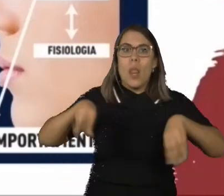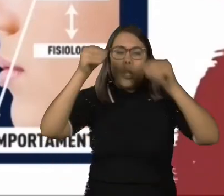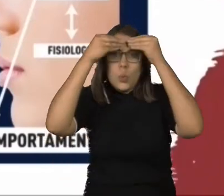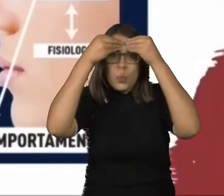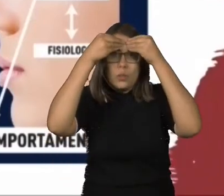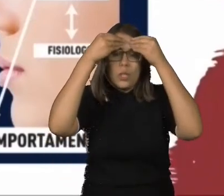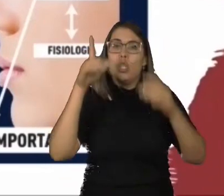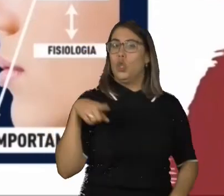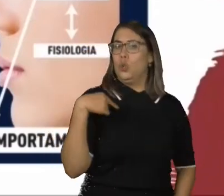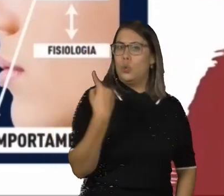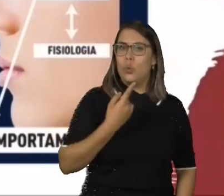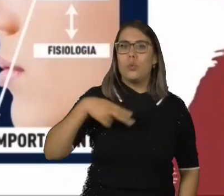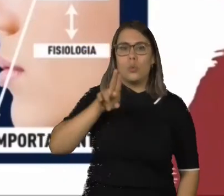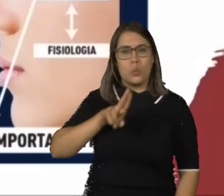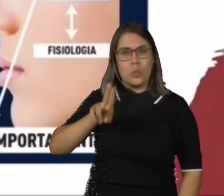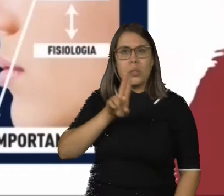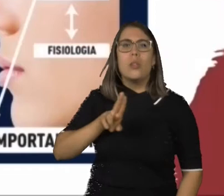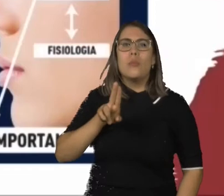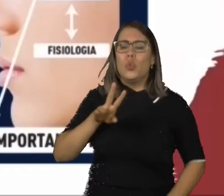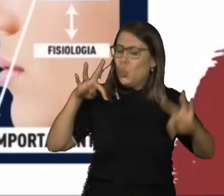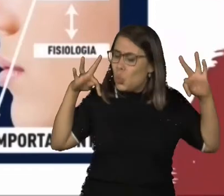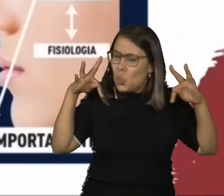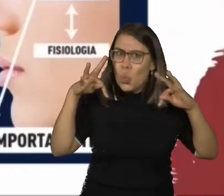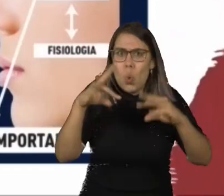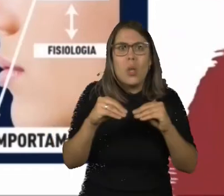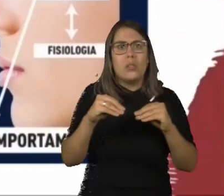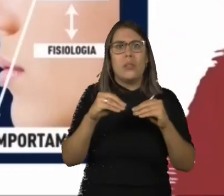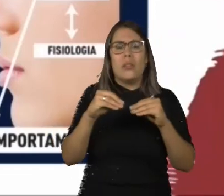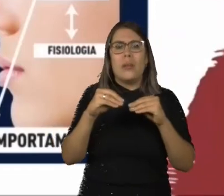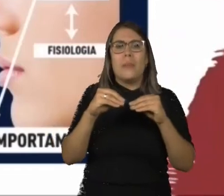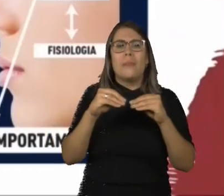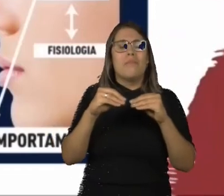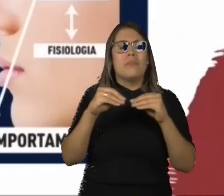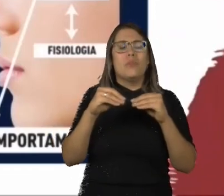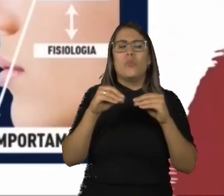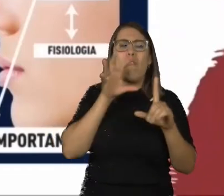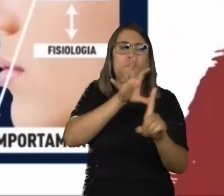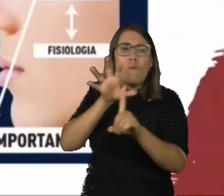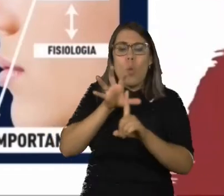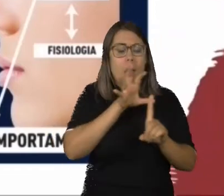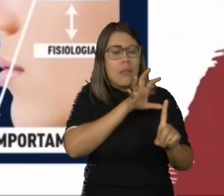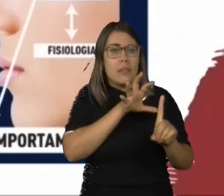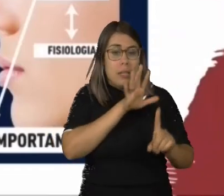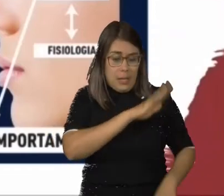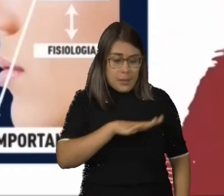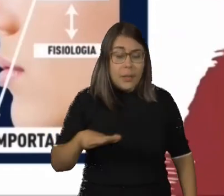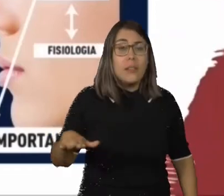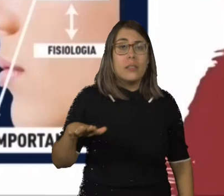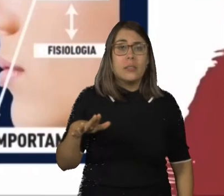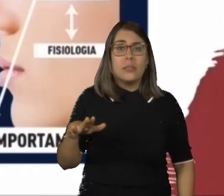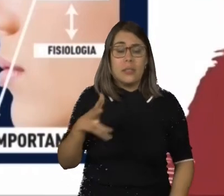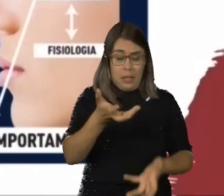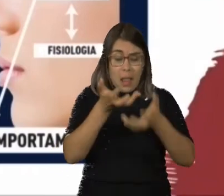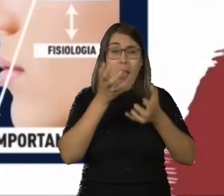que é a nossa metodologia de trabalho. Tudo vem para nós, tudo é fator externo. A criança, ela, como o doutor